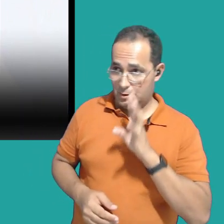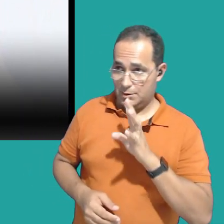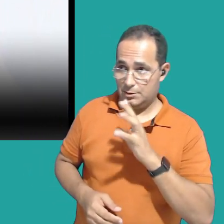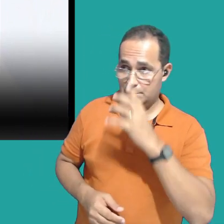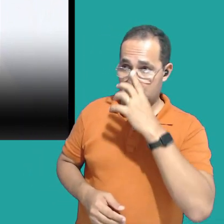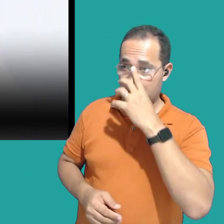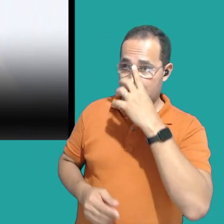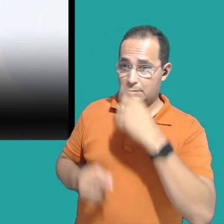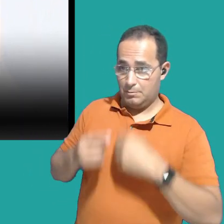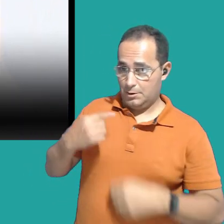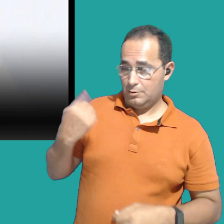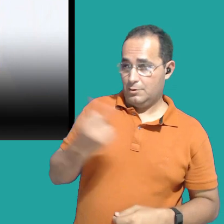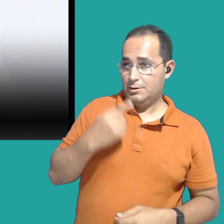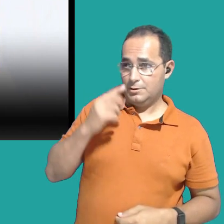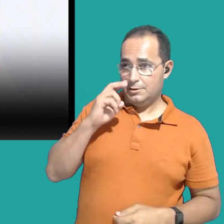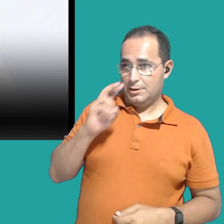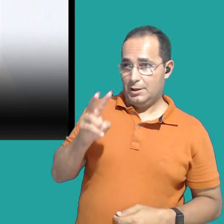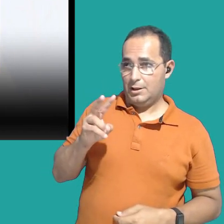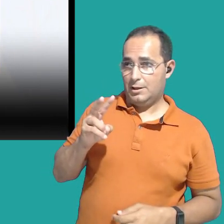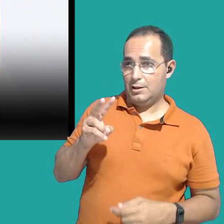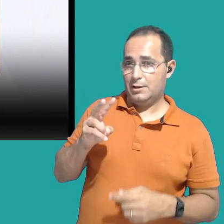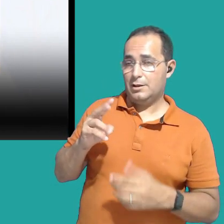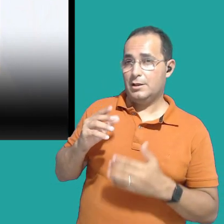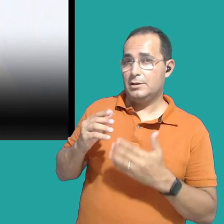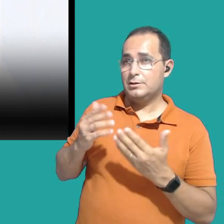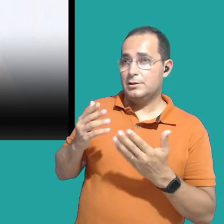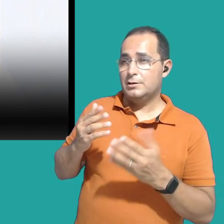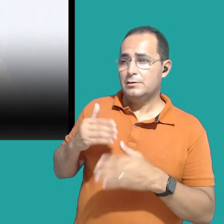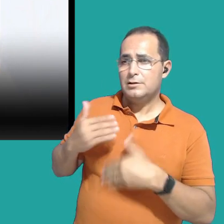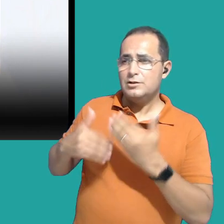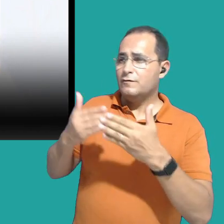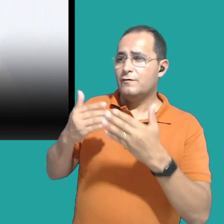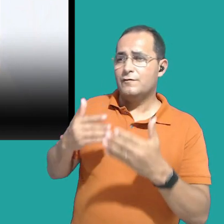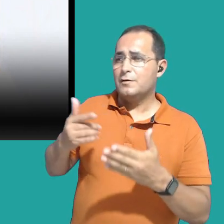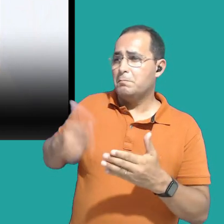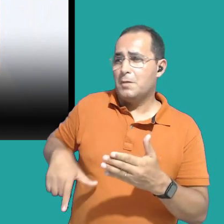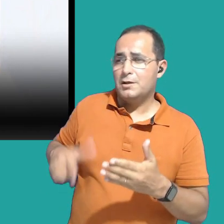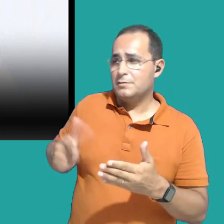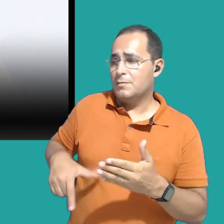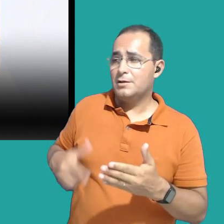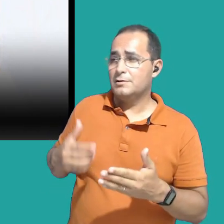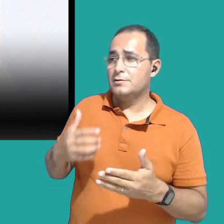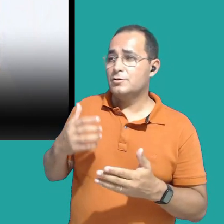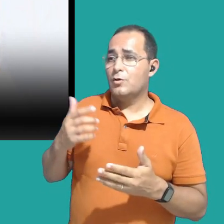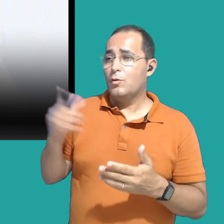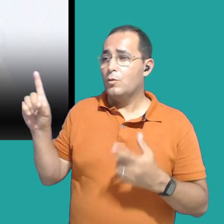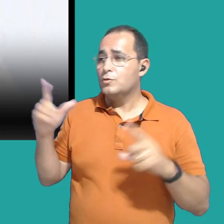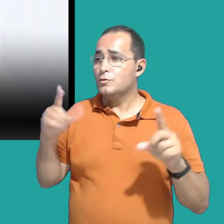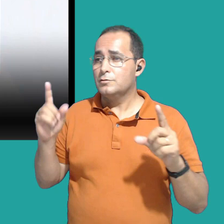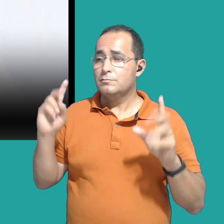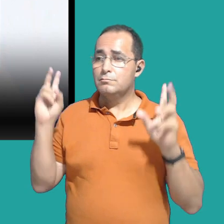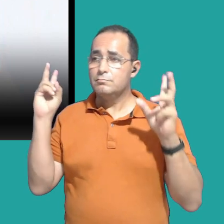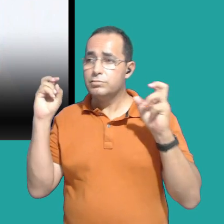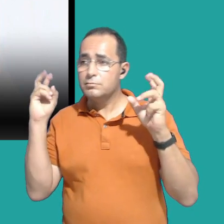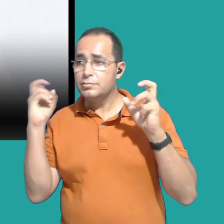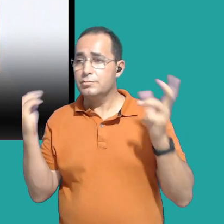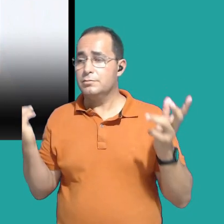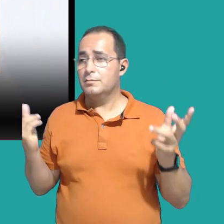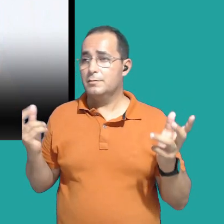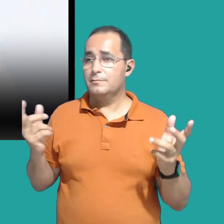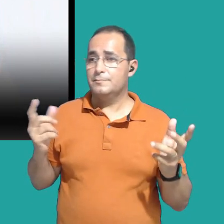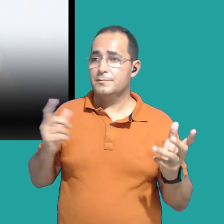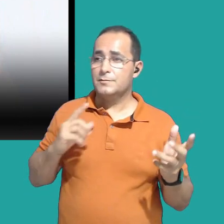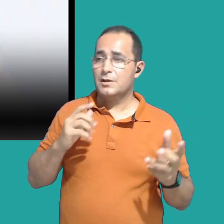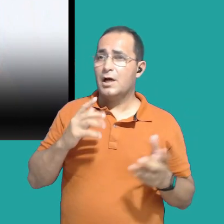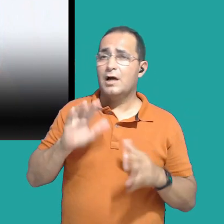legal. E o que eu acho bacana é que, para a gente enxergar, a gente começa a desenvolver mais esses outros sentidos que